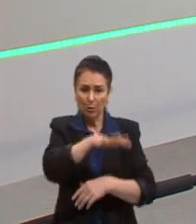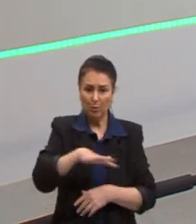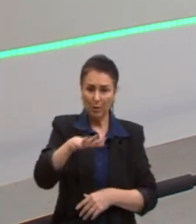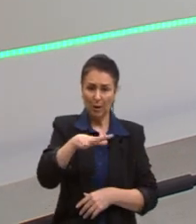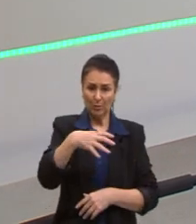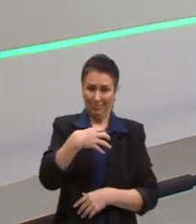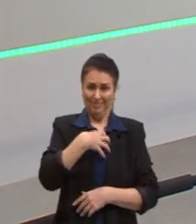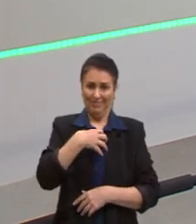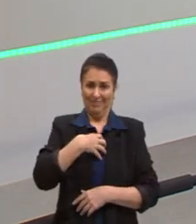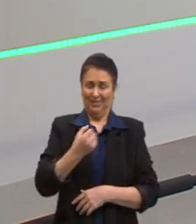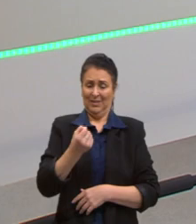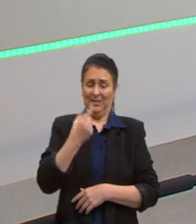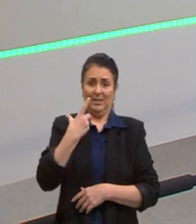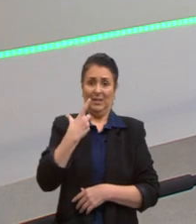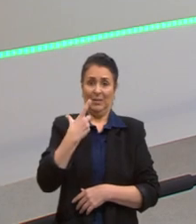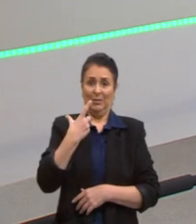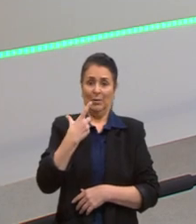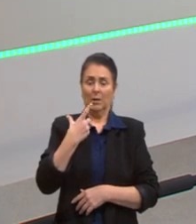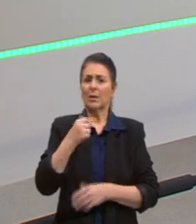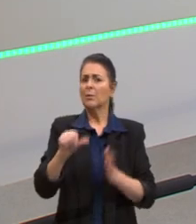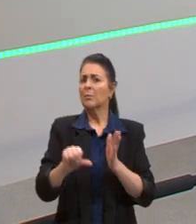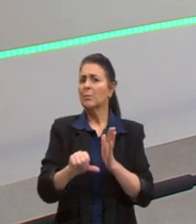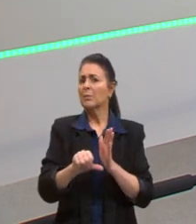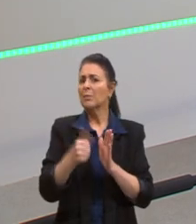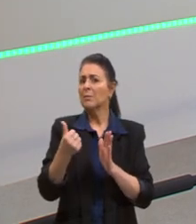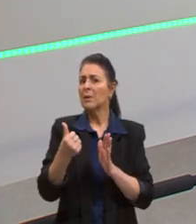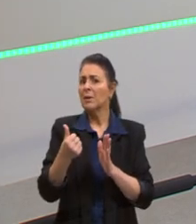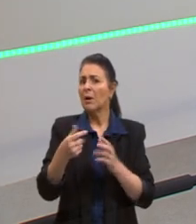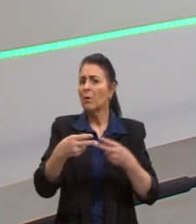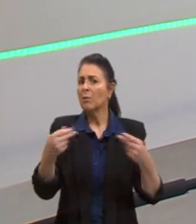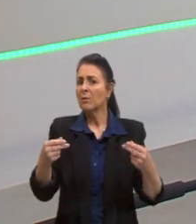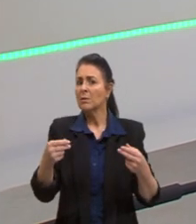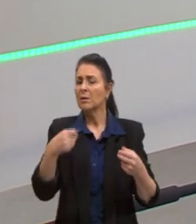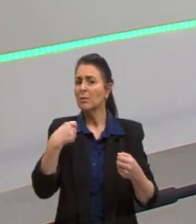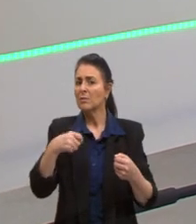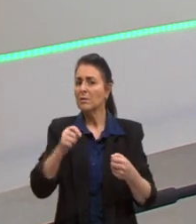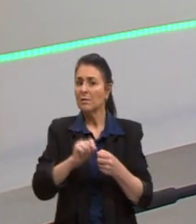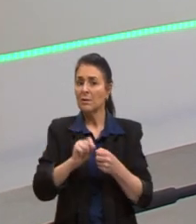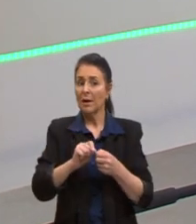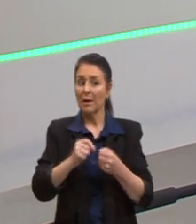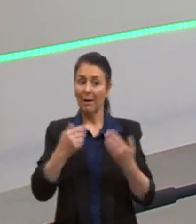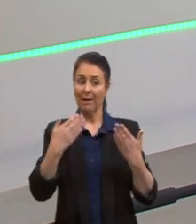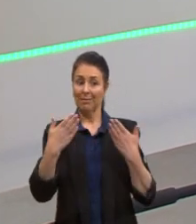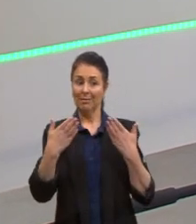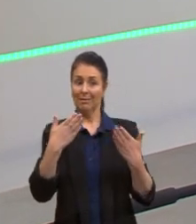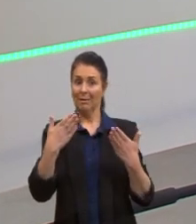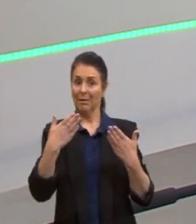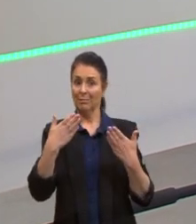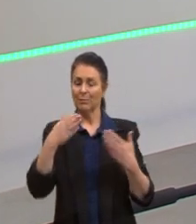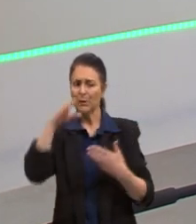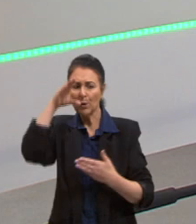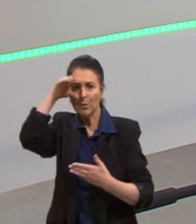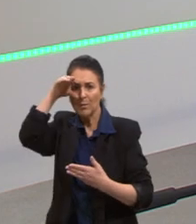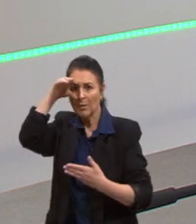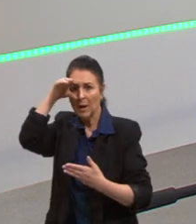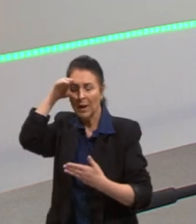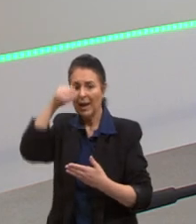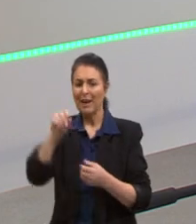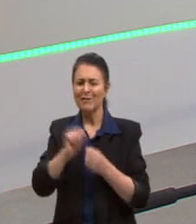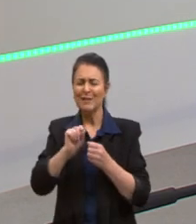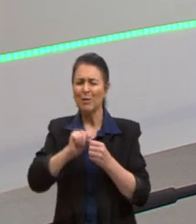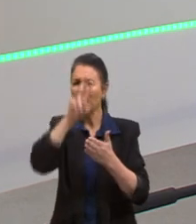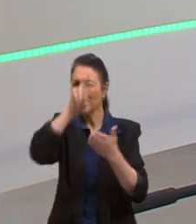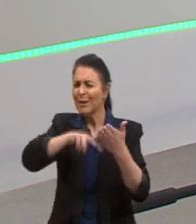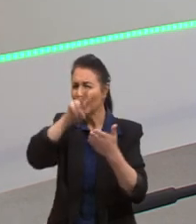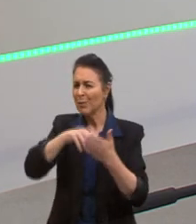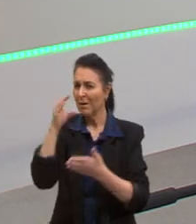choque e uma observação E qual é o primeiro momento que eu vou ter que fazer eu vou ter que fazer uma prediction eu vou fazer essa leitura rápida e analisar